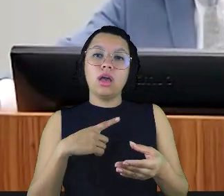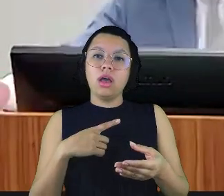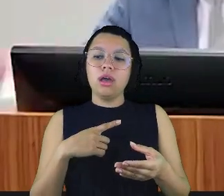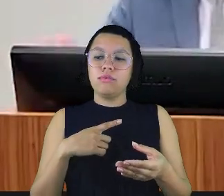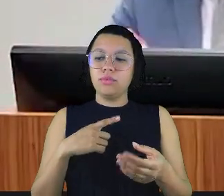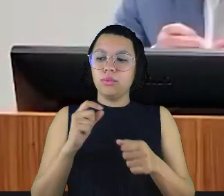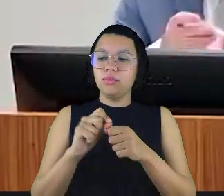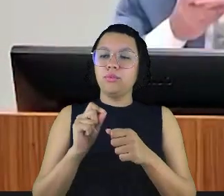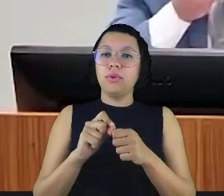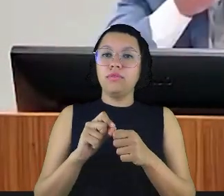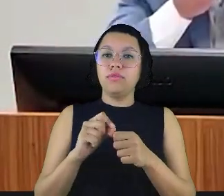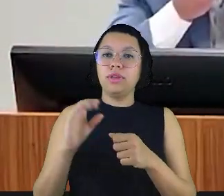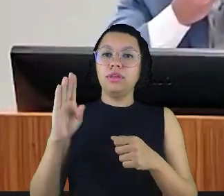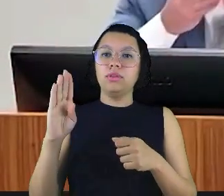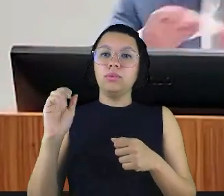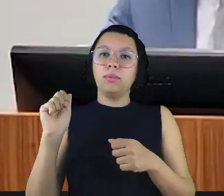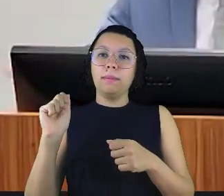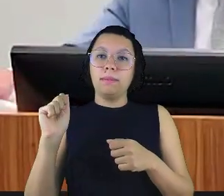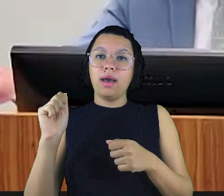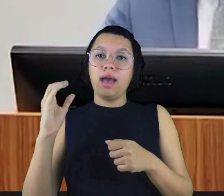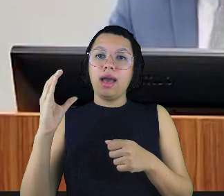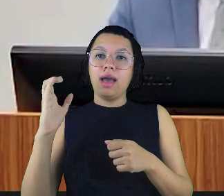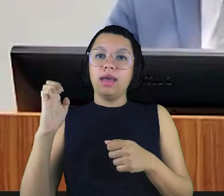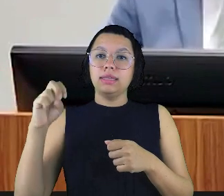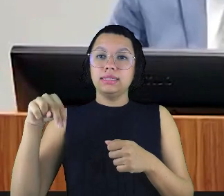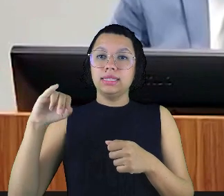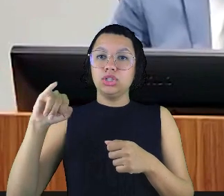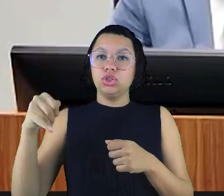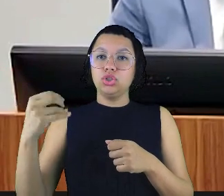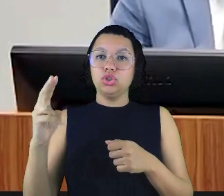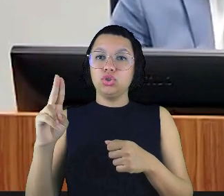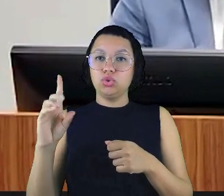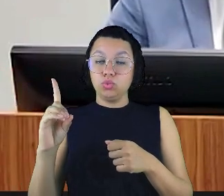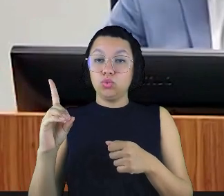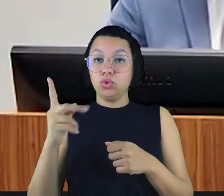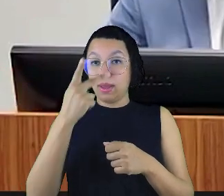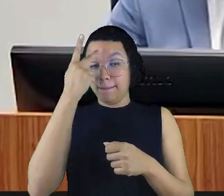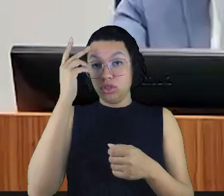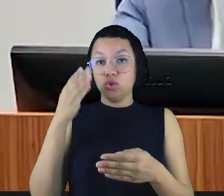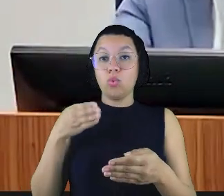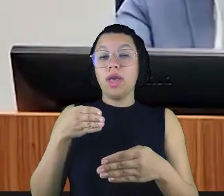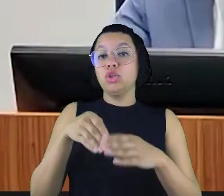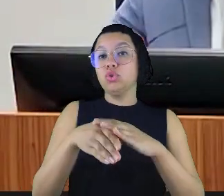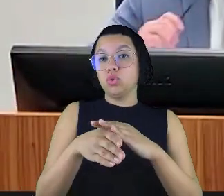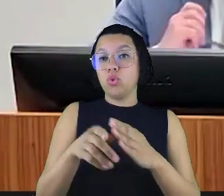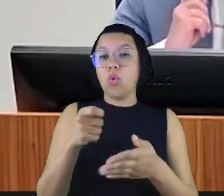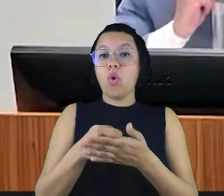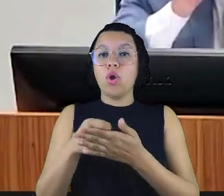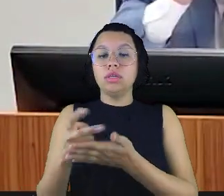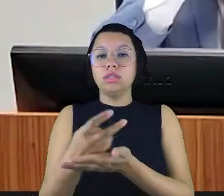o Bacenjude, a pessoa entrou com a execução fiscal em novembro, em abril foi feito o Bacenjude num valor até